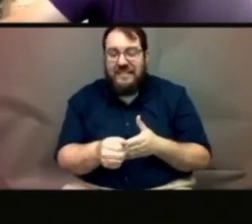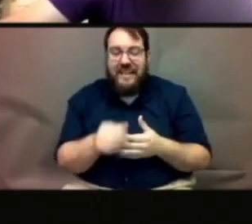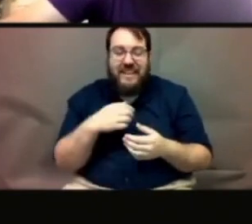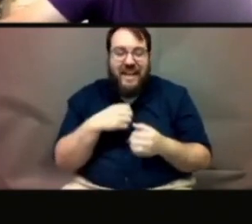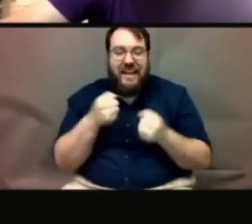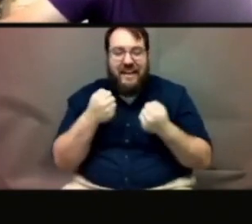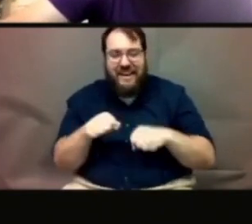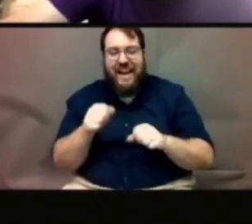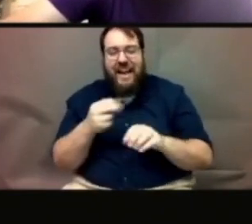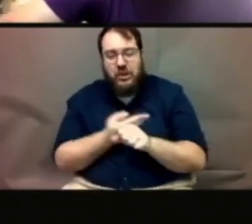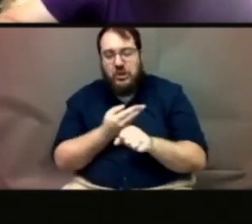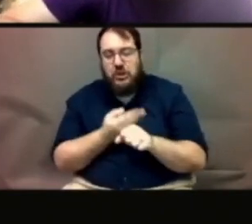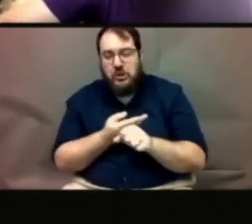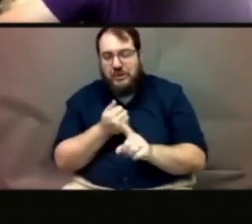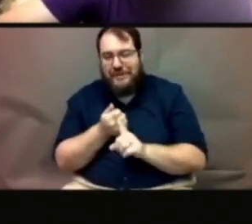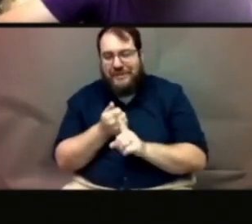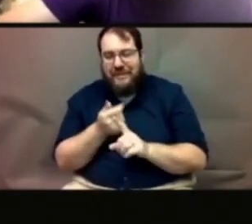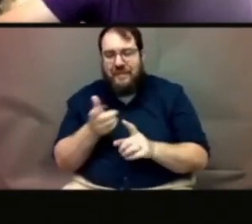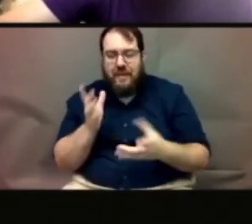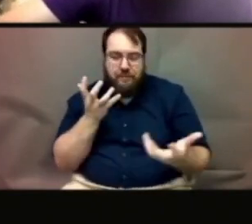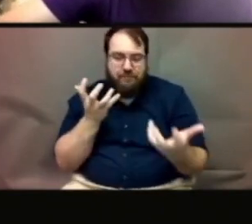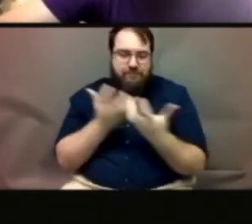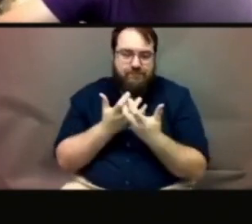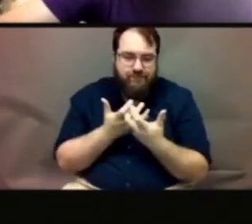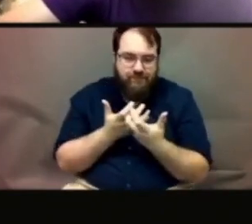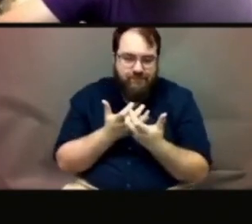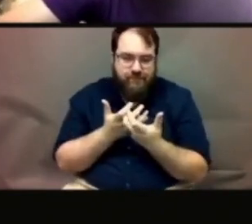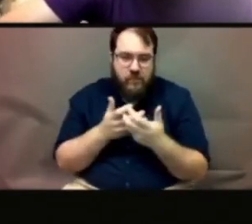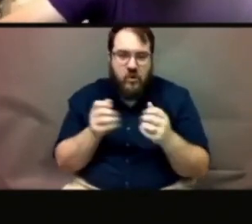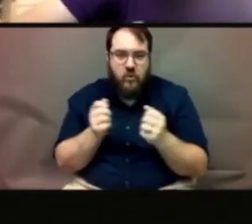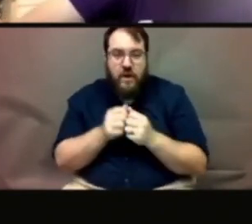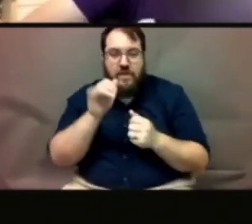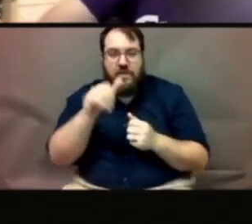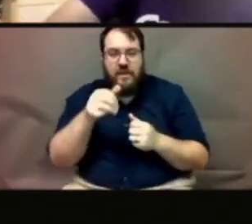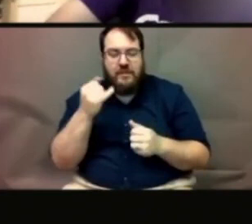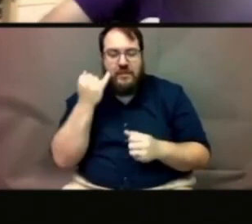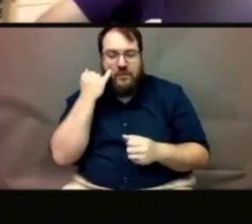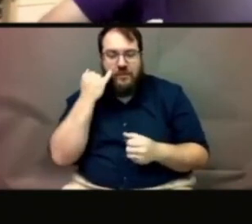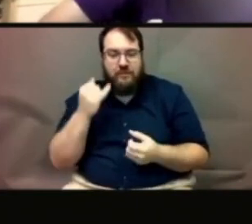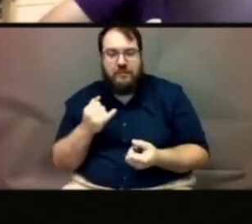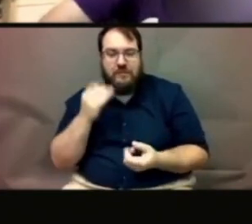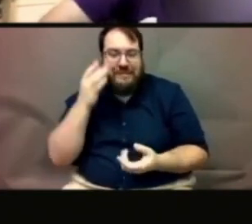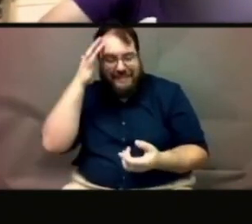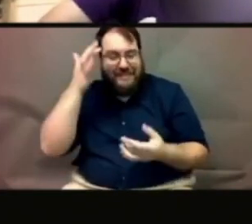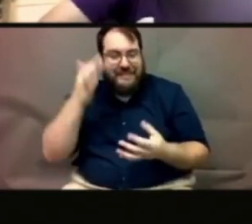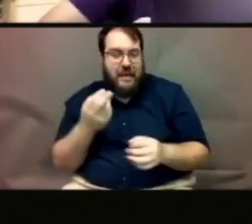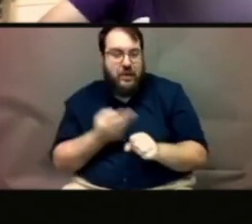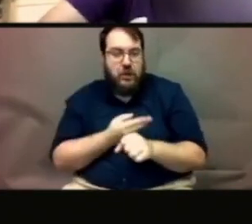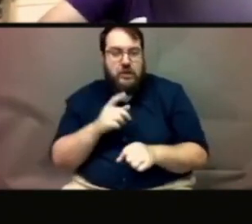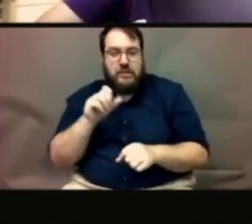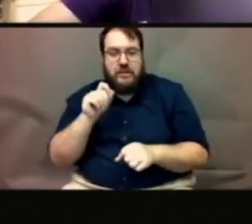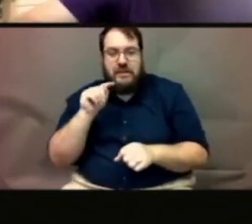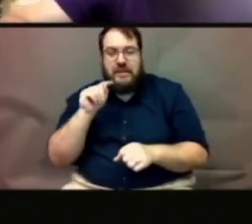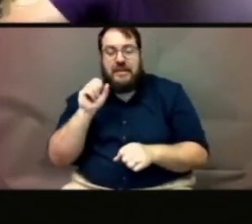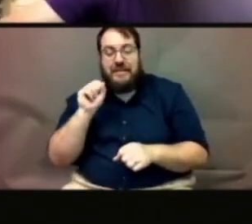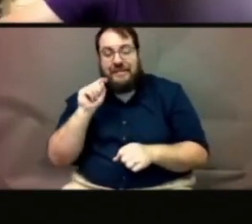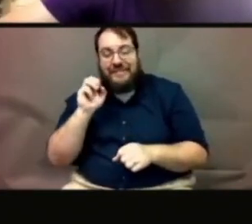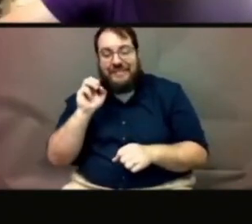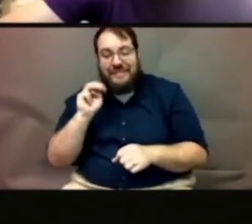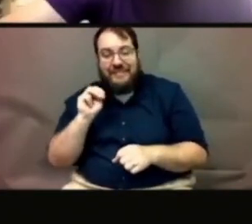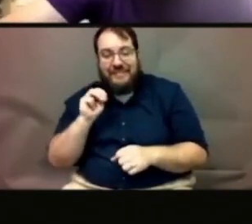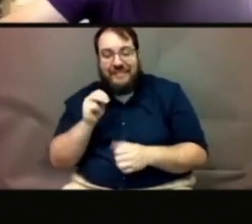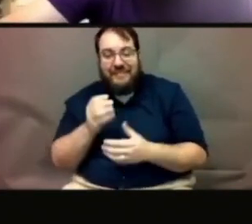ordem que eu usaria nós temos essa sala de aula do Make Make de como usá-los nós temos um